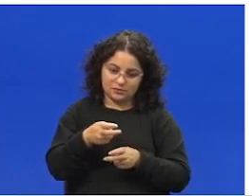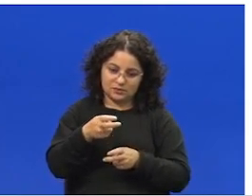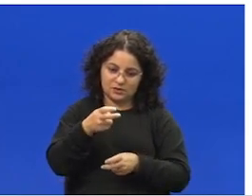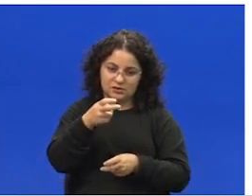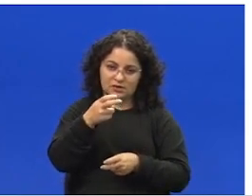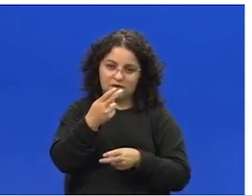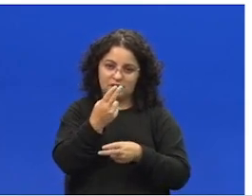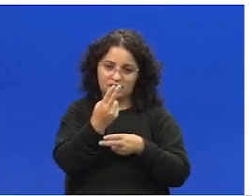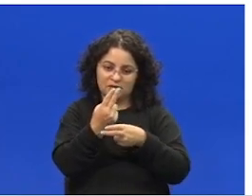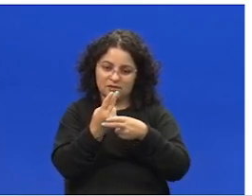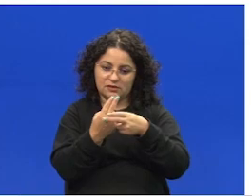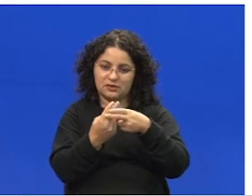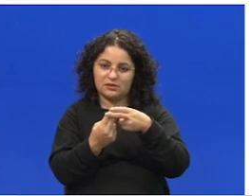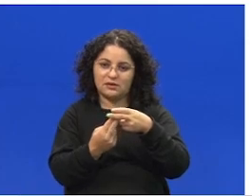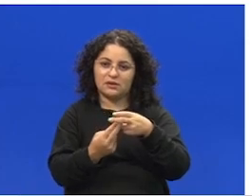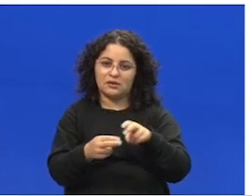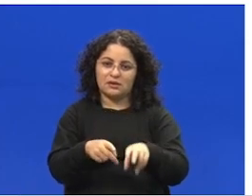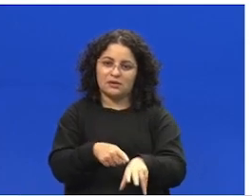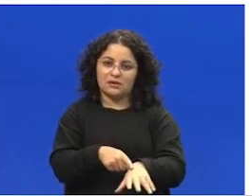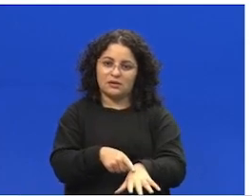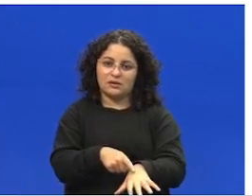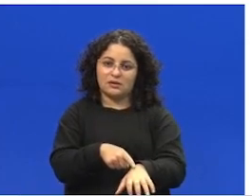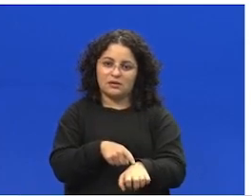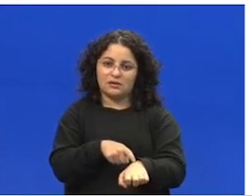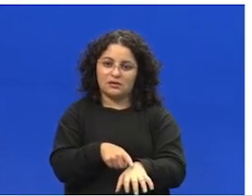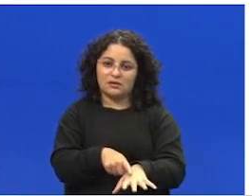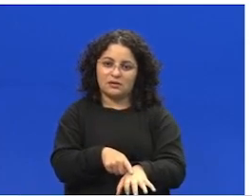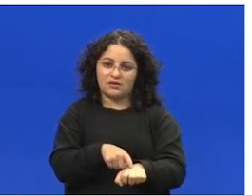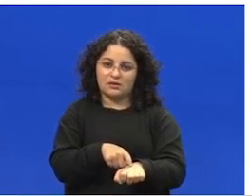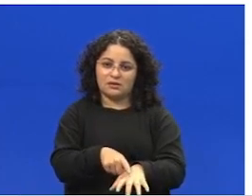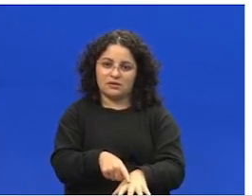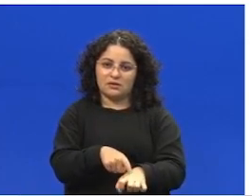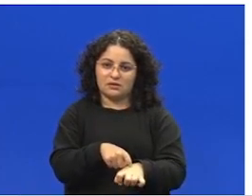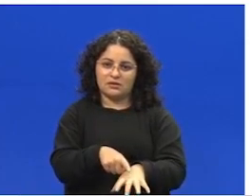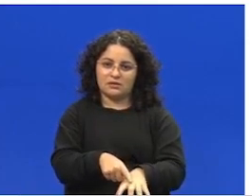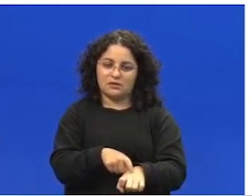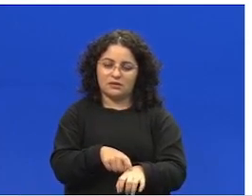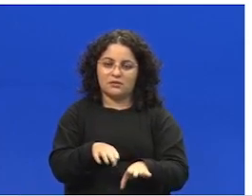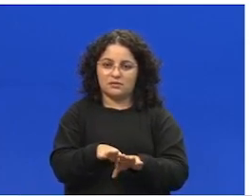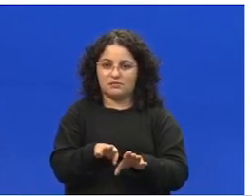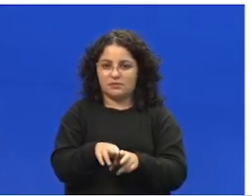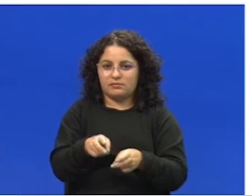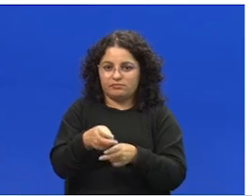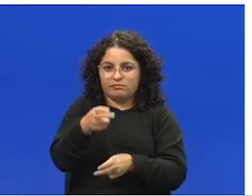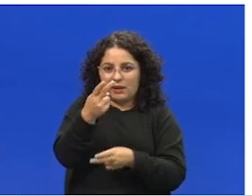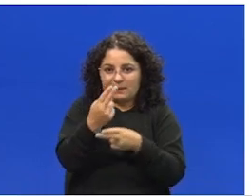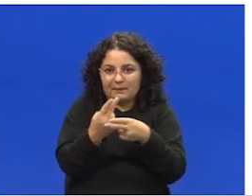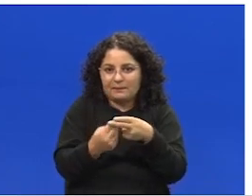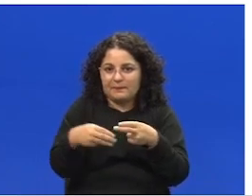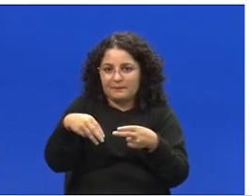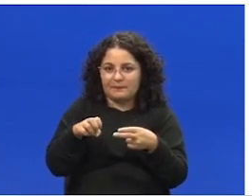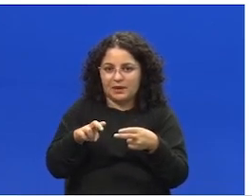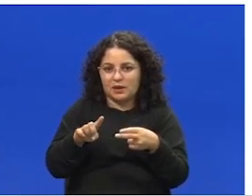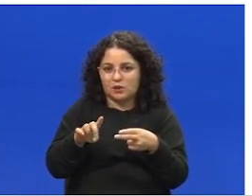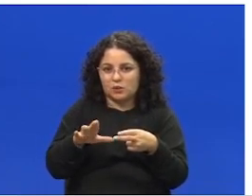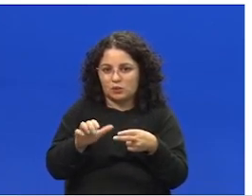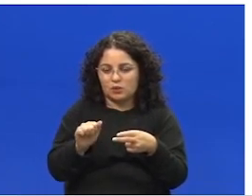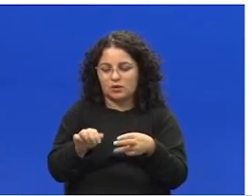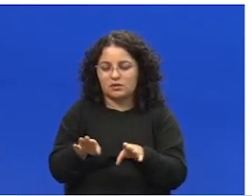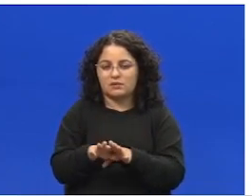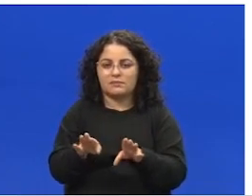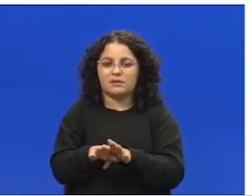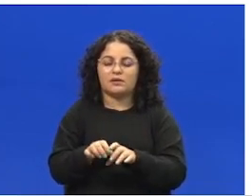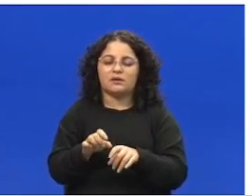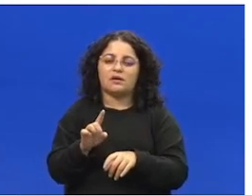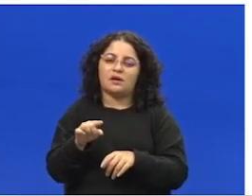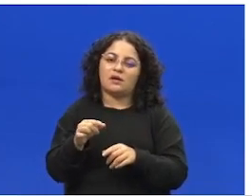da raiz nervosa e até mesmo da medula, né, que está no canal vertebral e nesse segmento já que